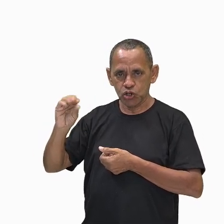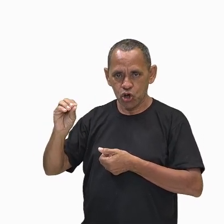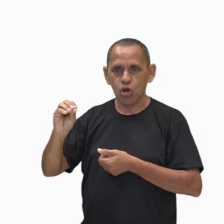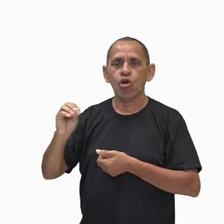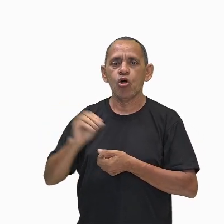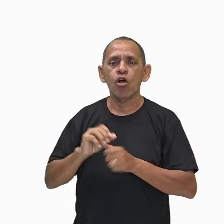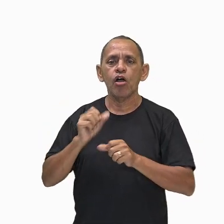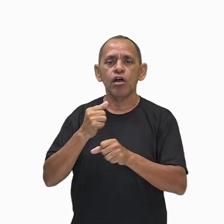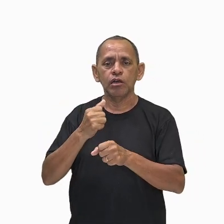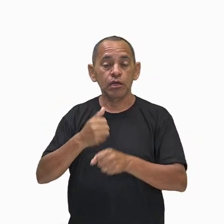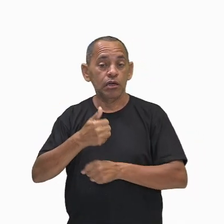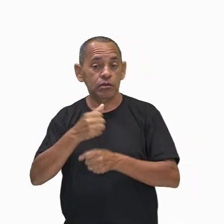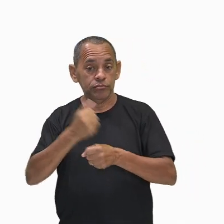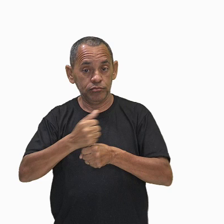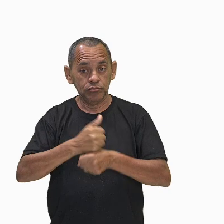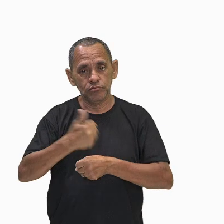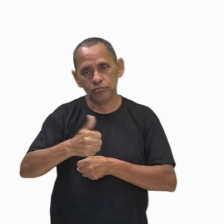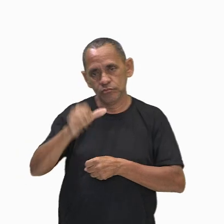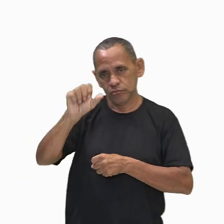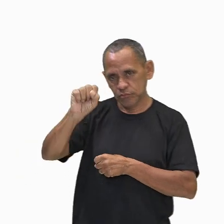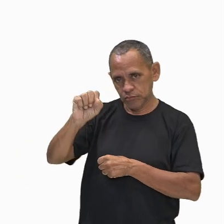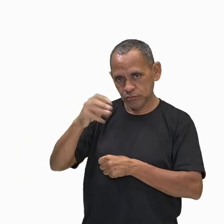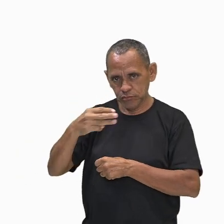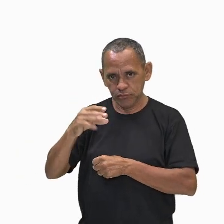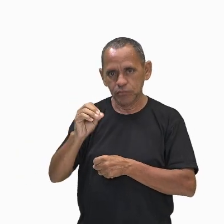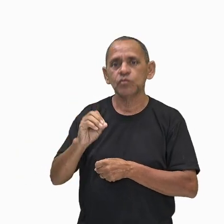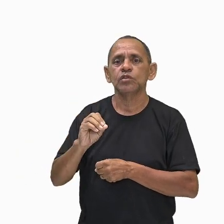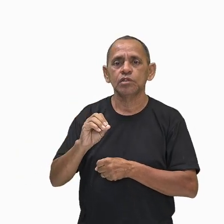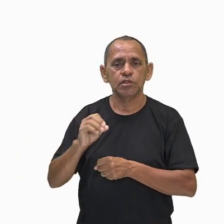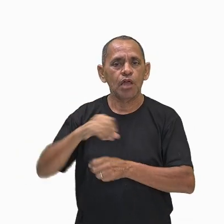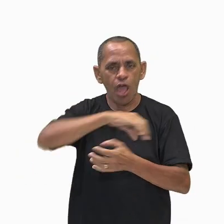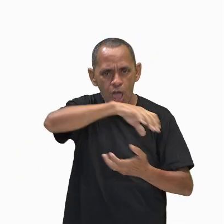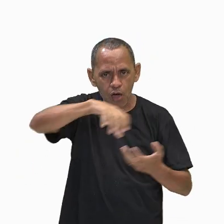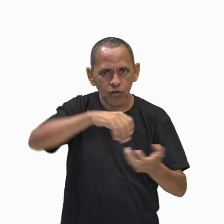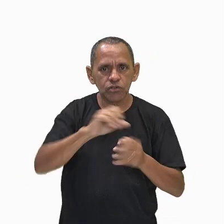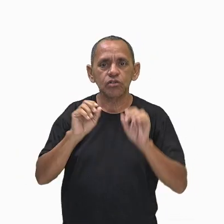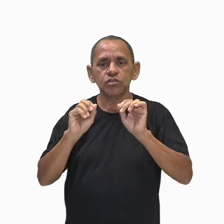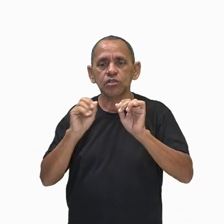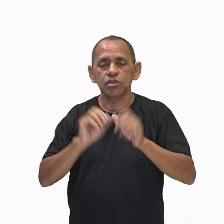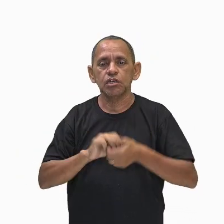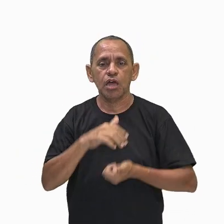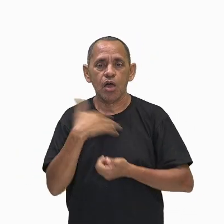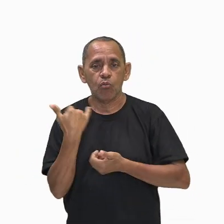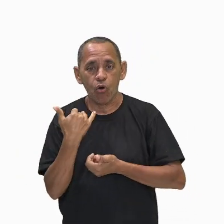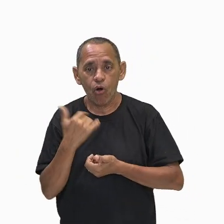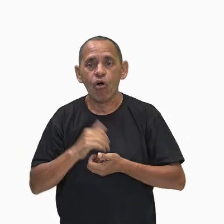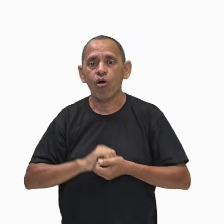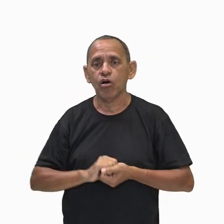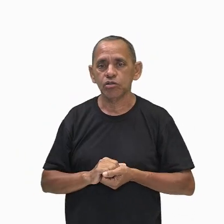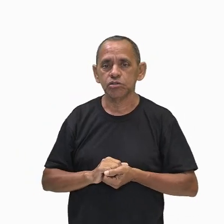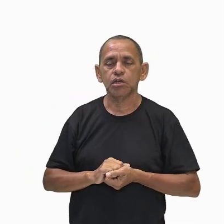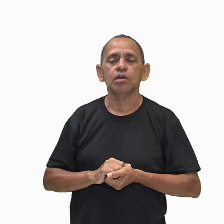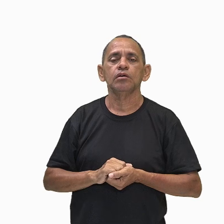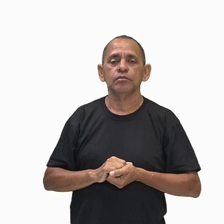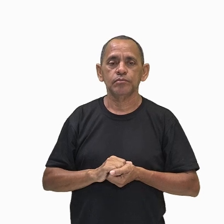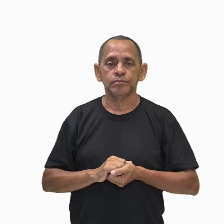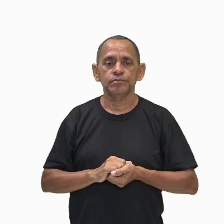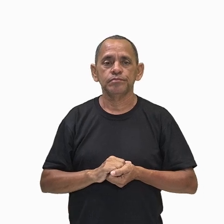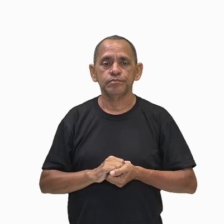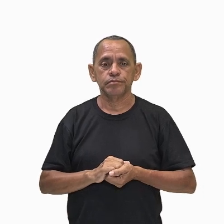também das mazelas do governo, então, do Pedro I. Então, nós temos aí a morte do Líbero Badaró, de 1830, tá?